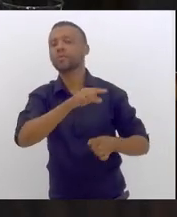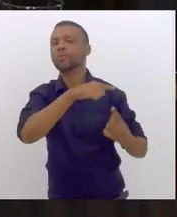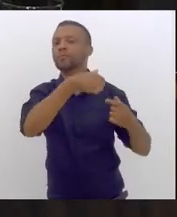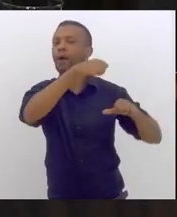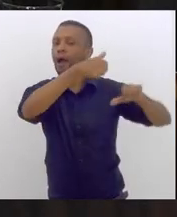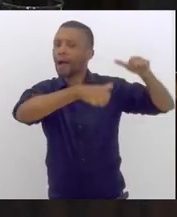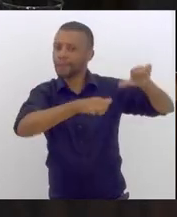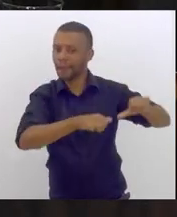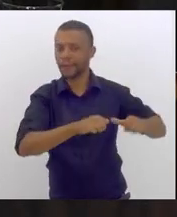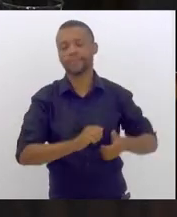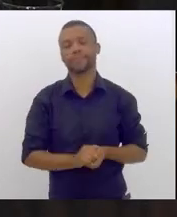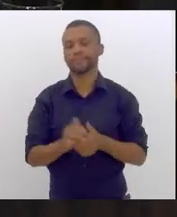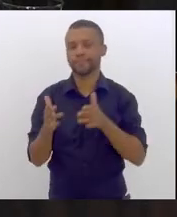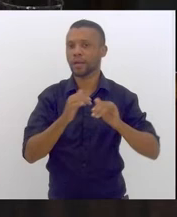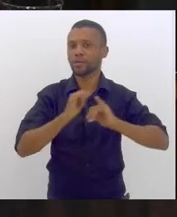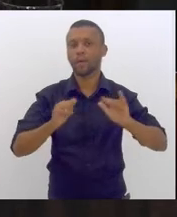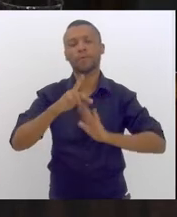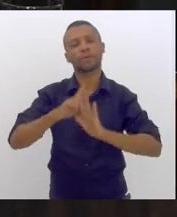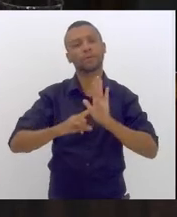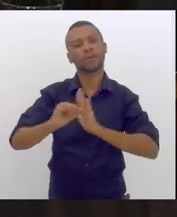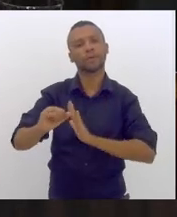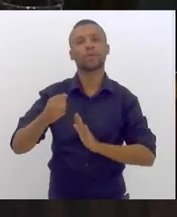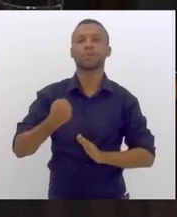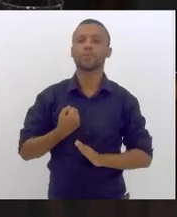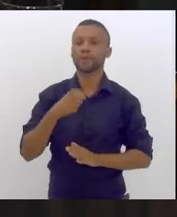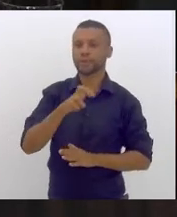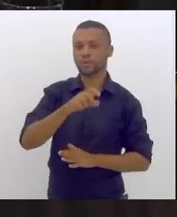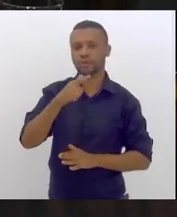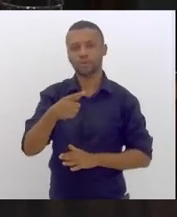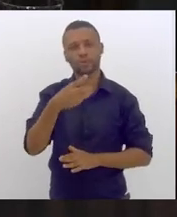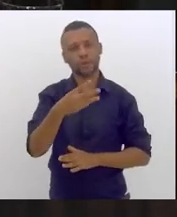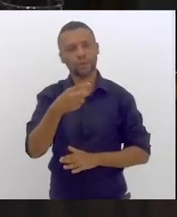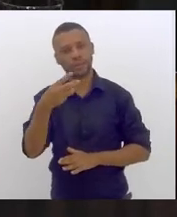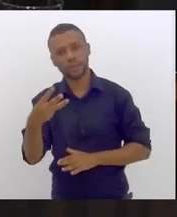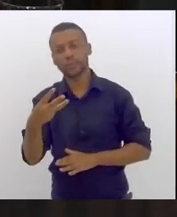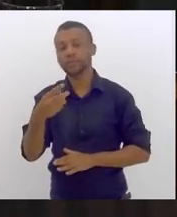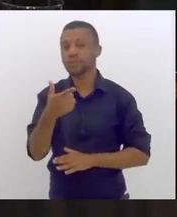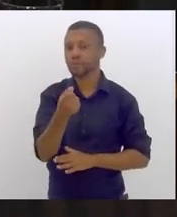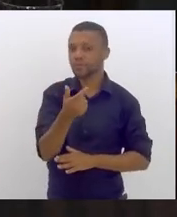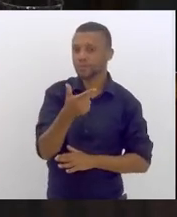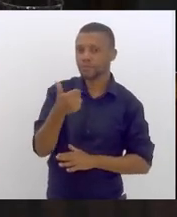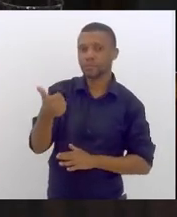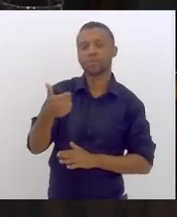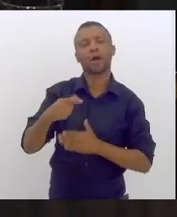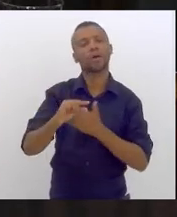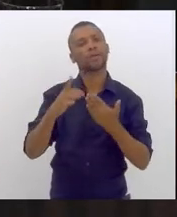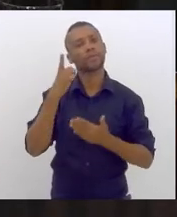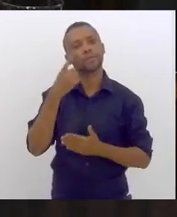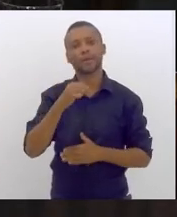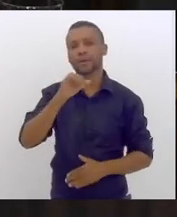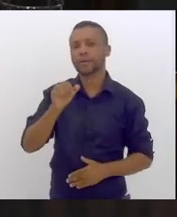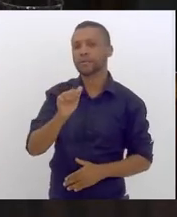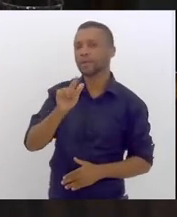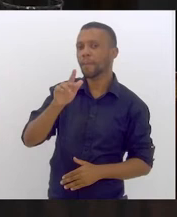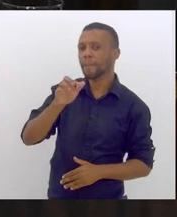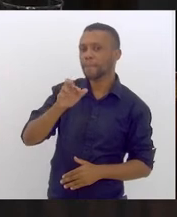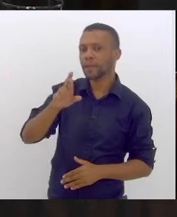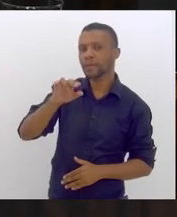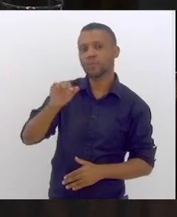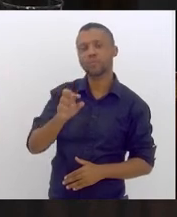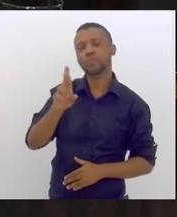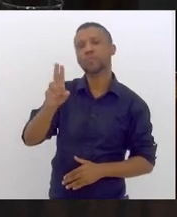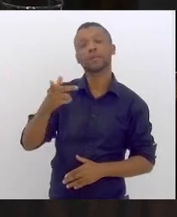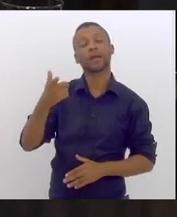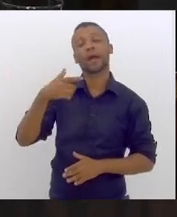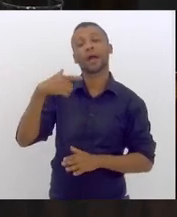análise. Anuncio o projeto de lei número 5243 de 2021, de autoria do deputado Jalmir Júnior, que considera